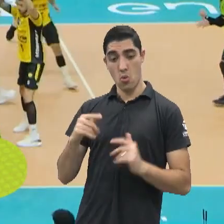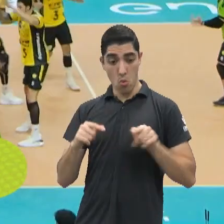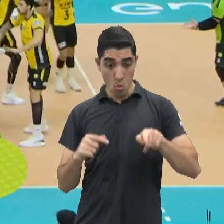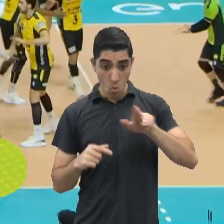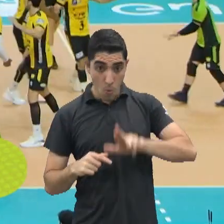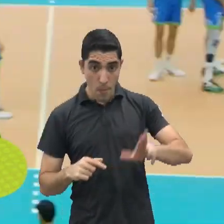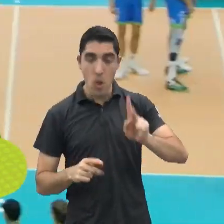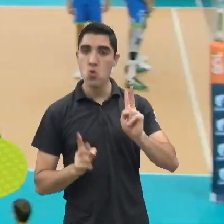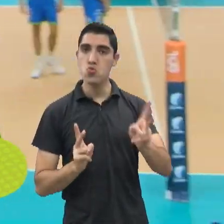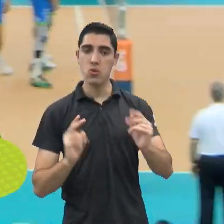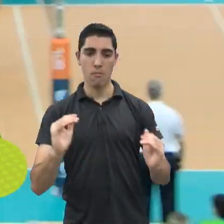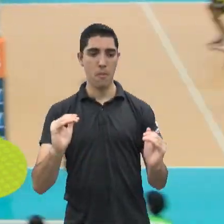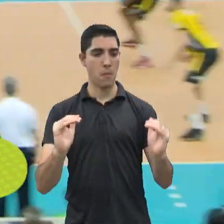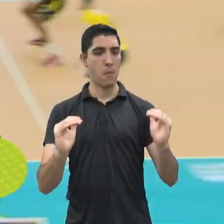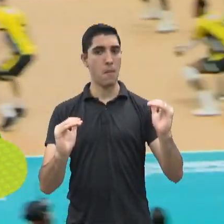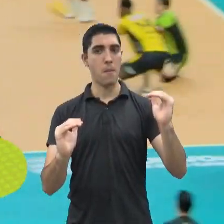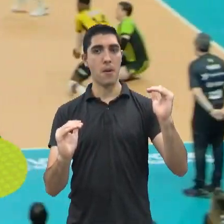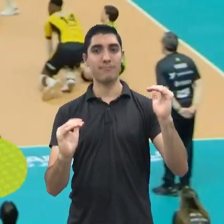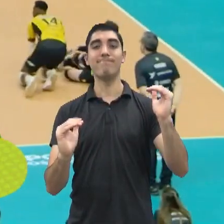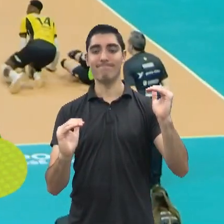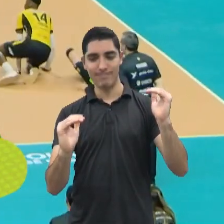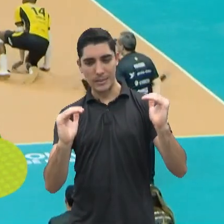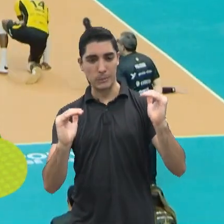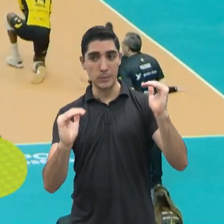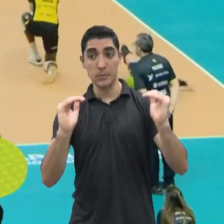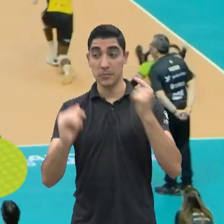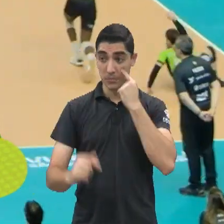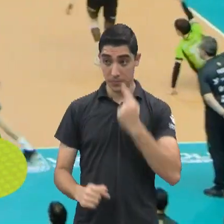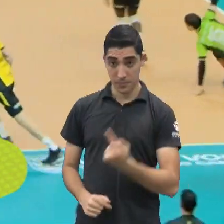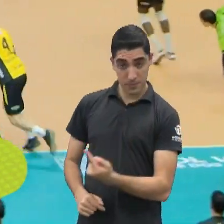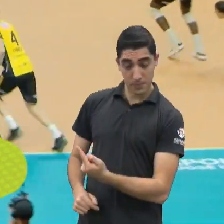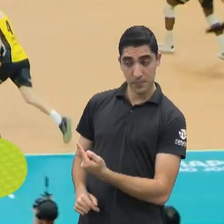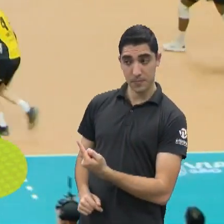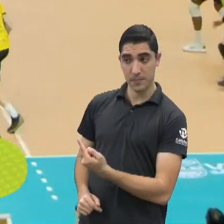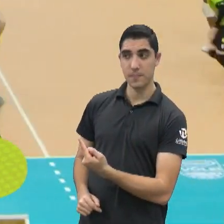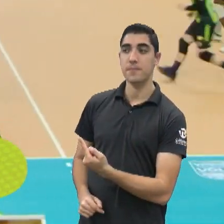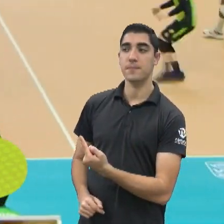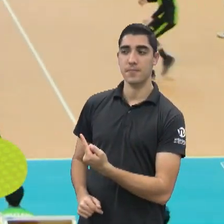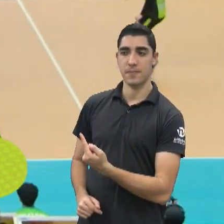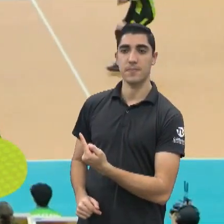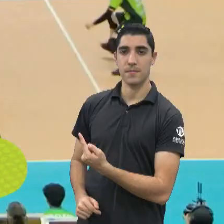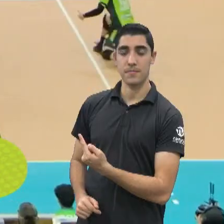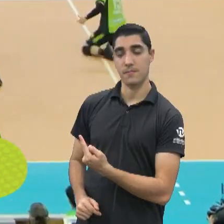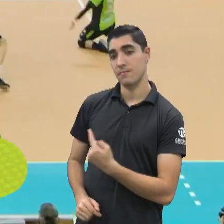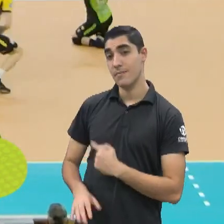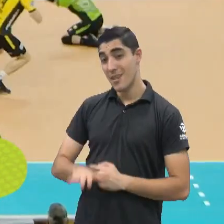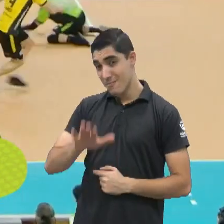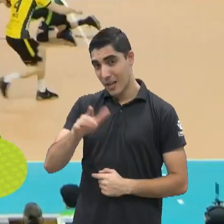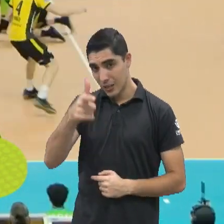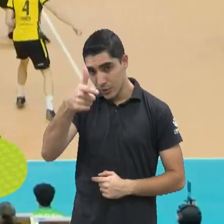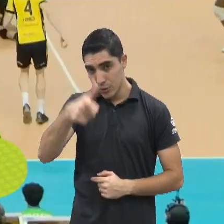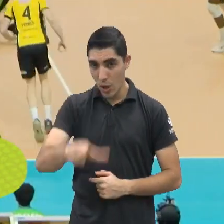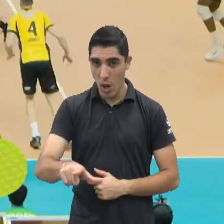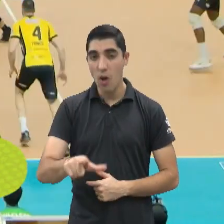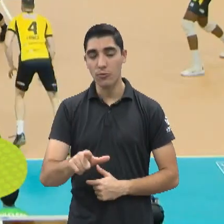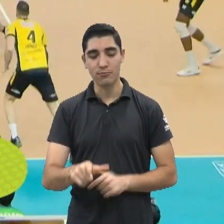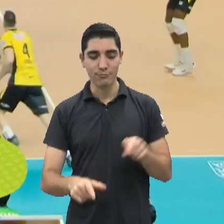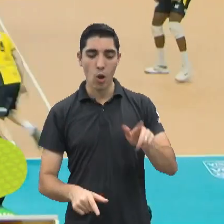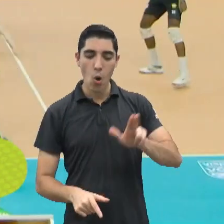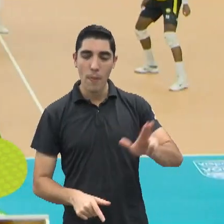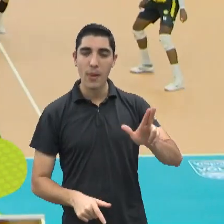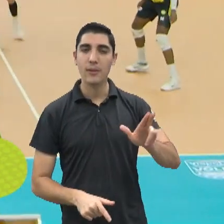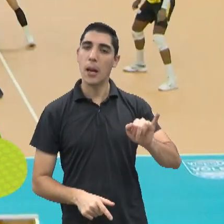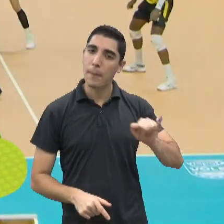mantinha a frente. No saque do Guilherme Rett, a disputa na rede foi grande, mas, mais uma vez, o Praia se saiu